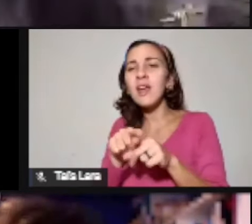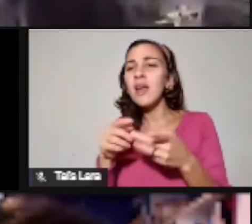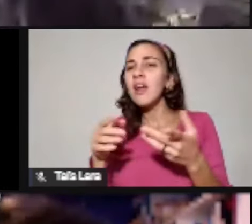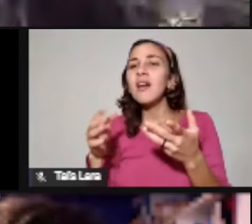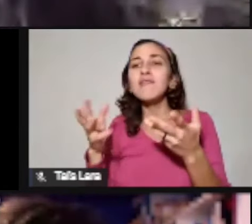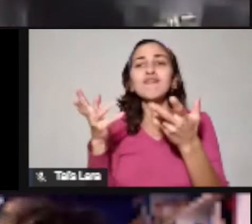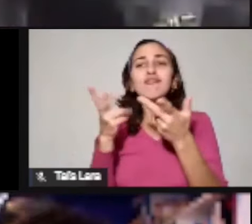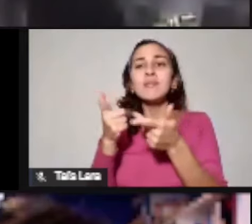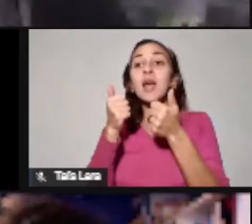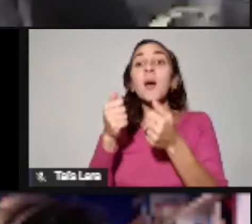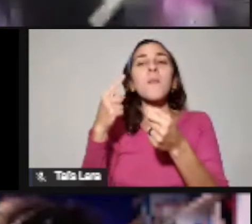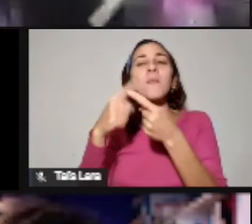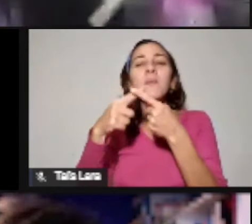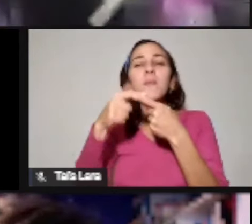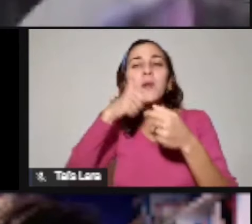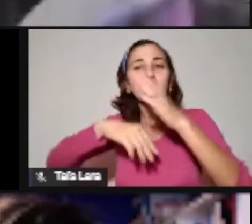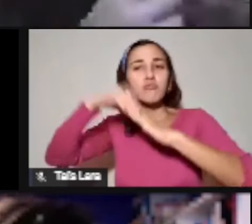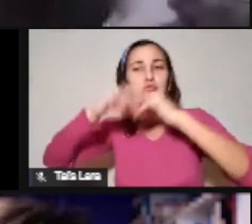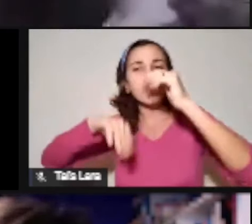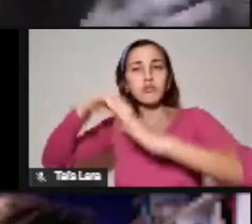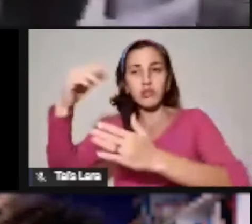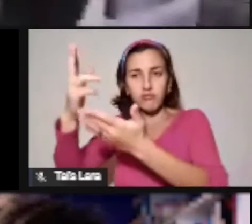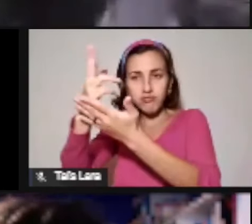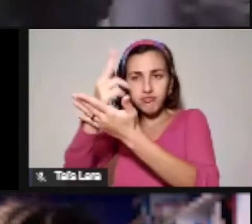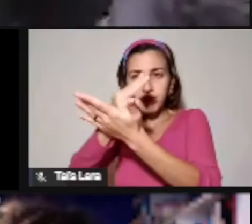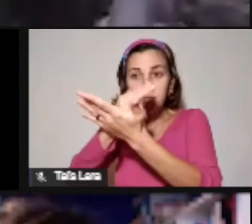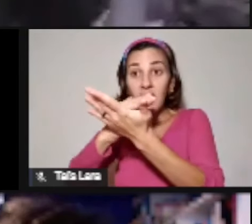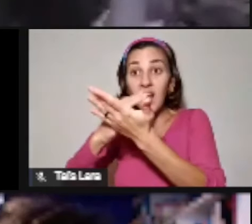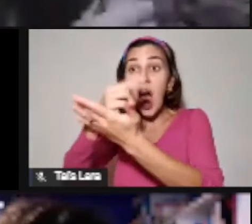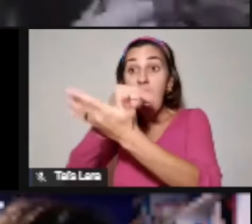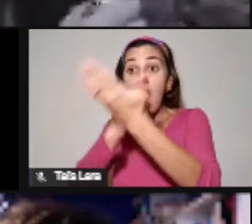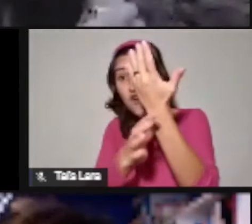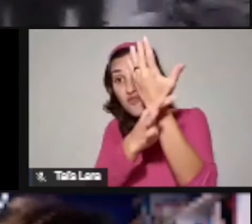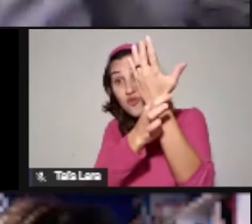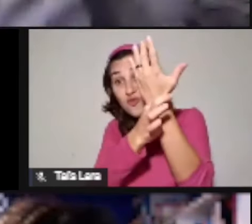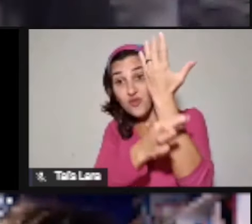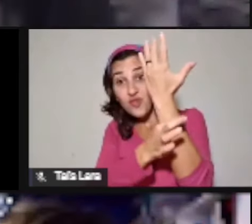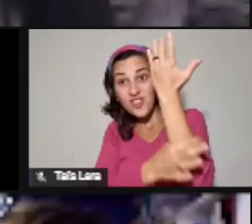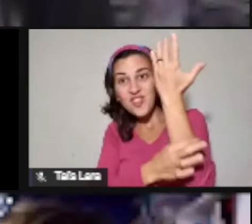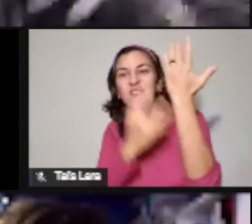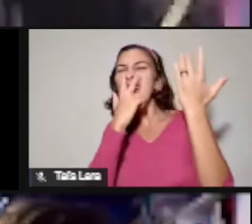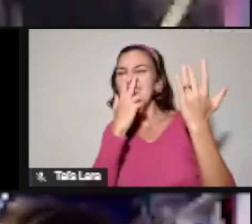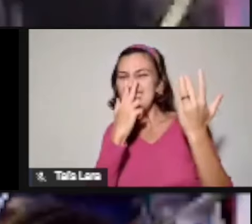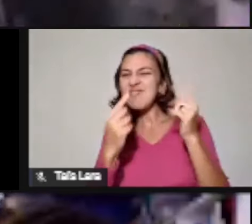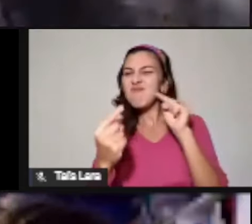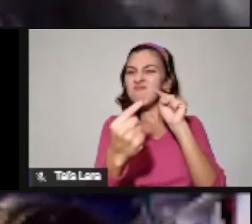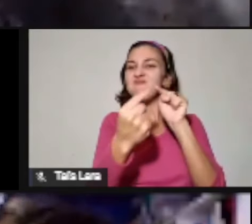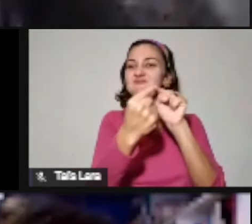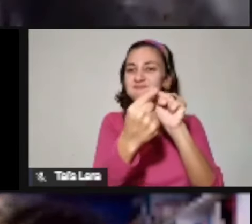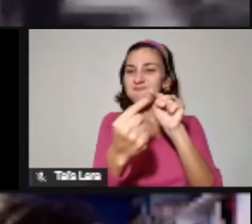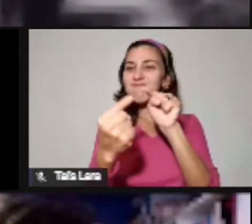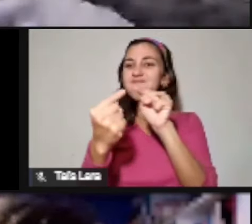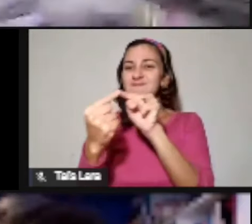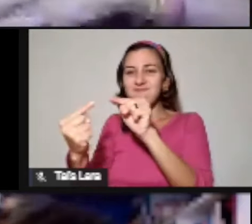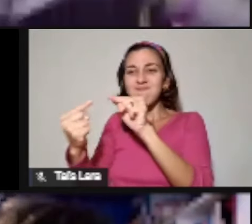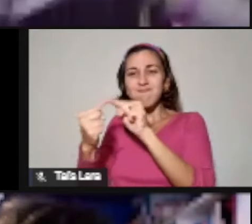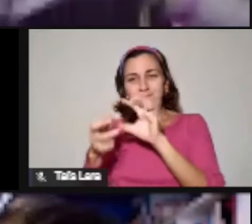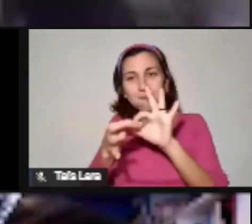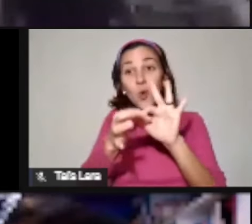isso, sabe? Olhar a Bruna e ela estar com a fitinha, isso mostra assim, poxa, olha... Na equipe da Kaki, as